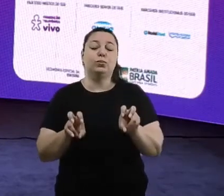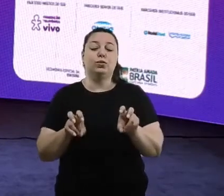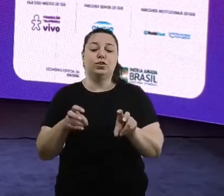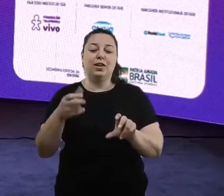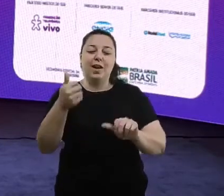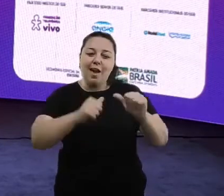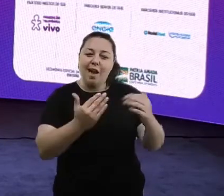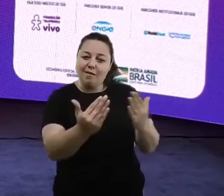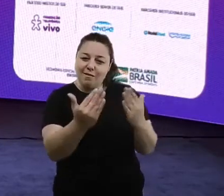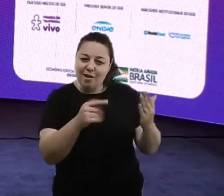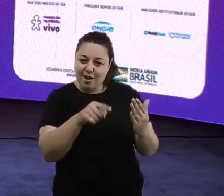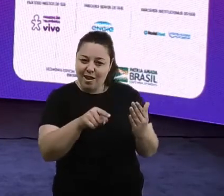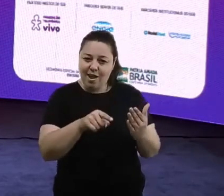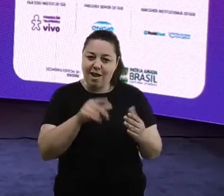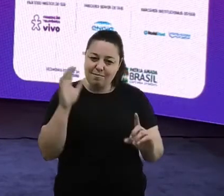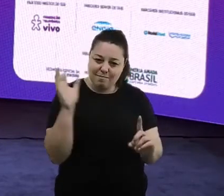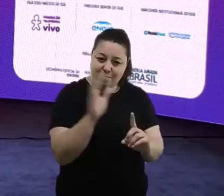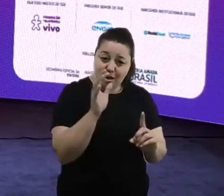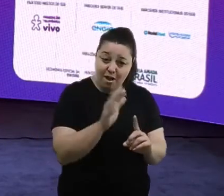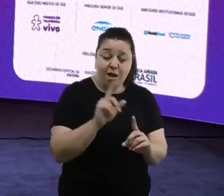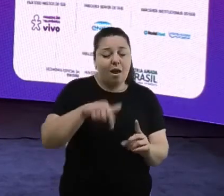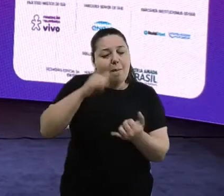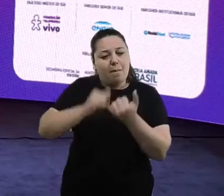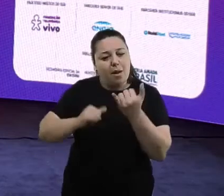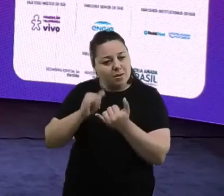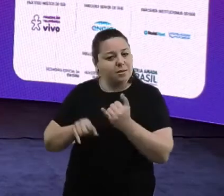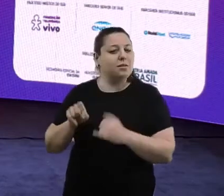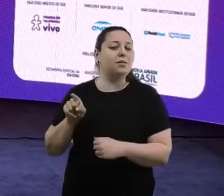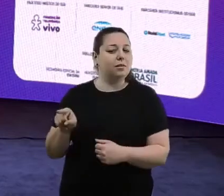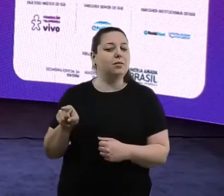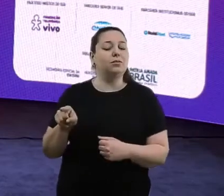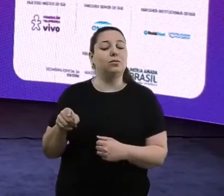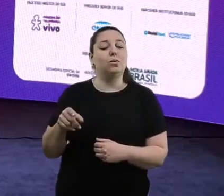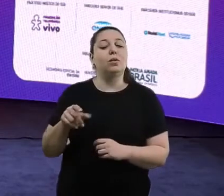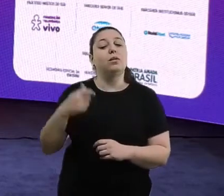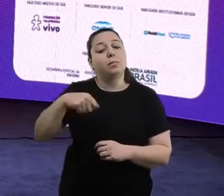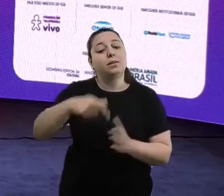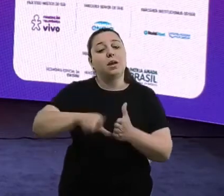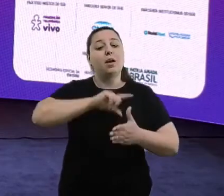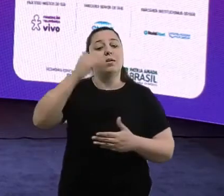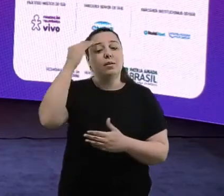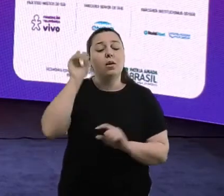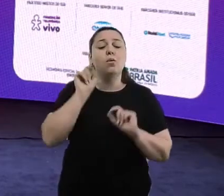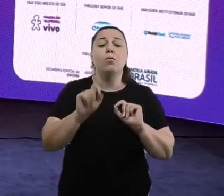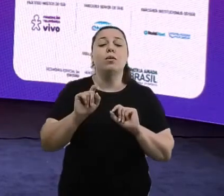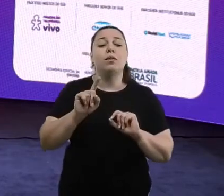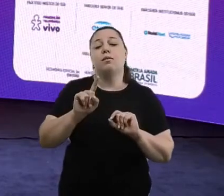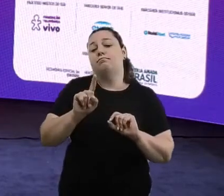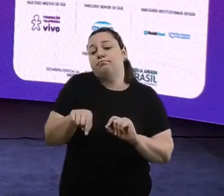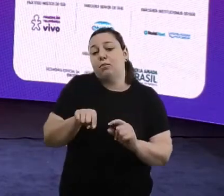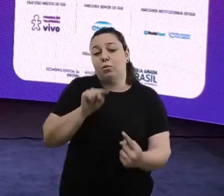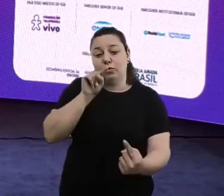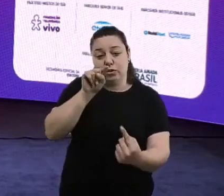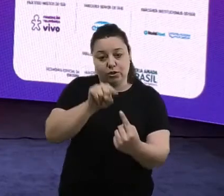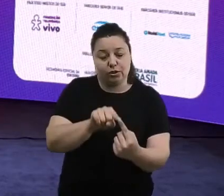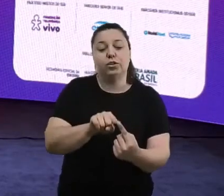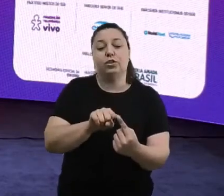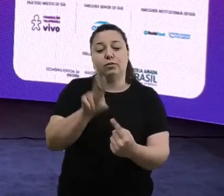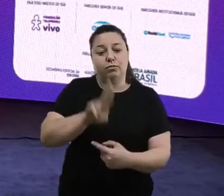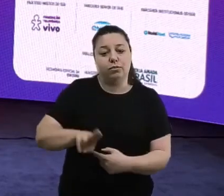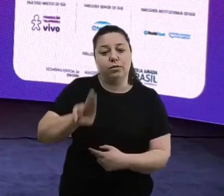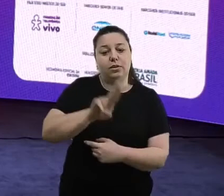similar, né, da gente conseguir entender o que são os objetivos que a gente tem, né, a partir da teoria de mudança,